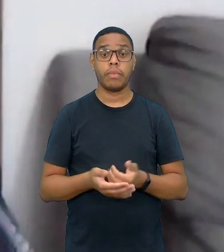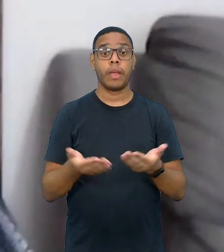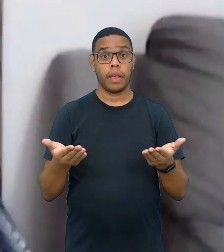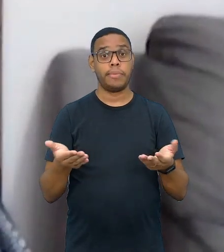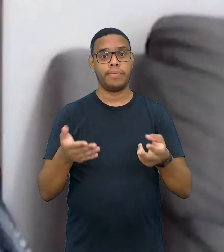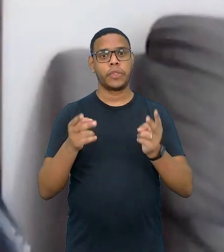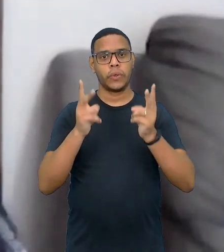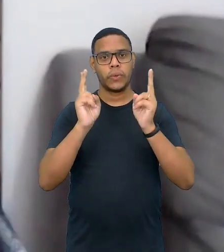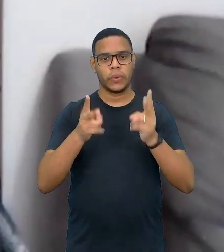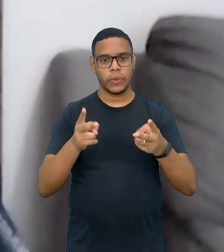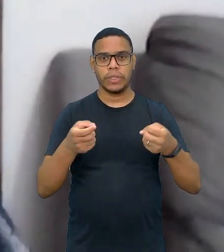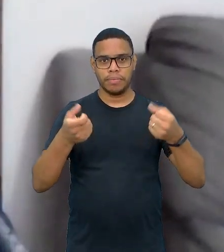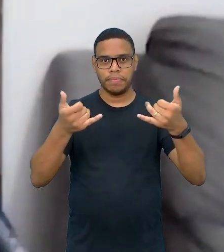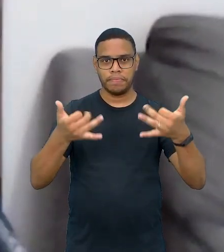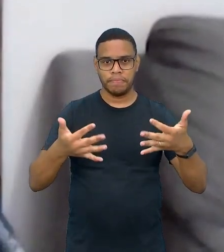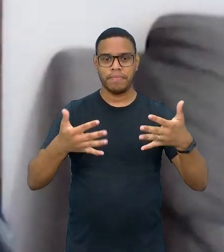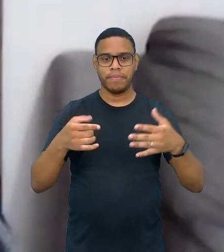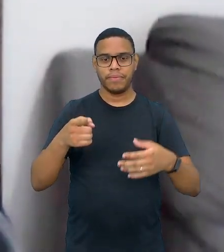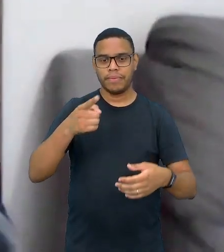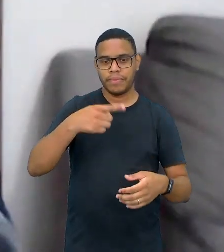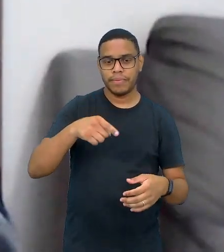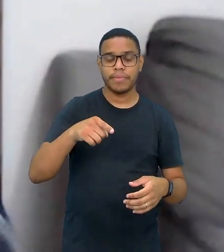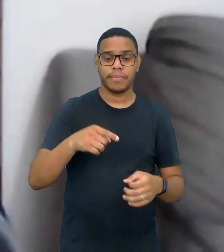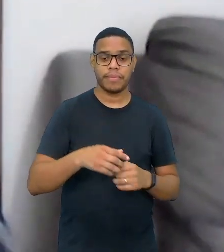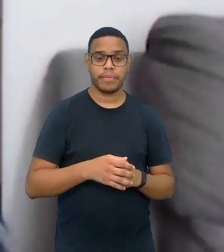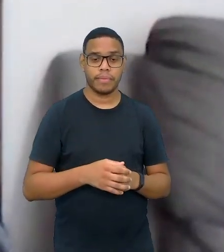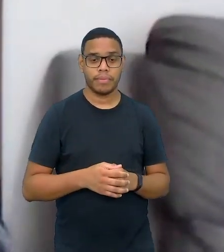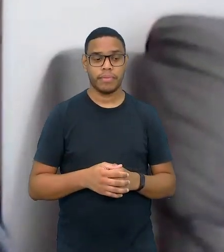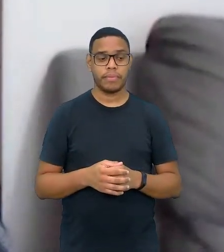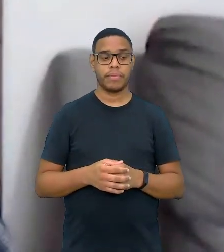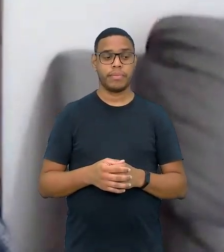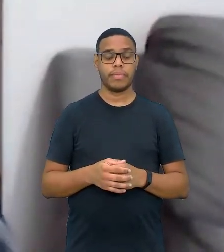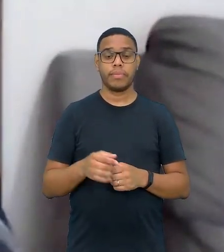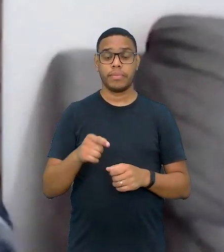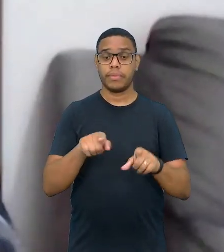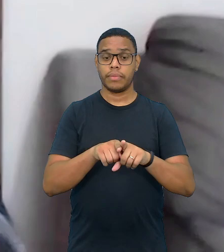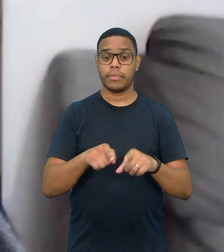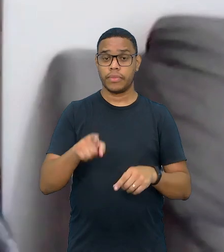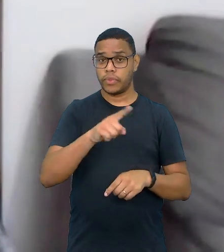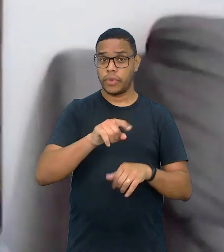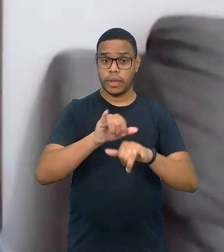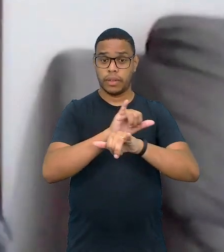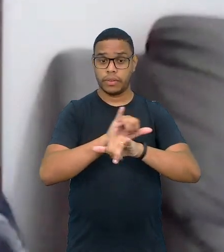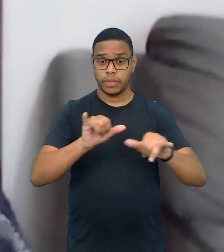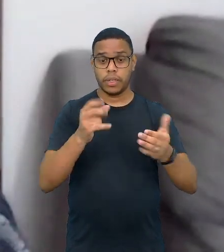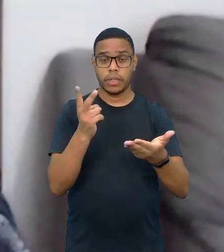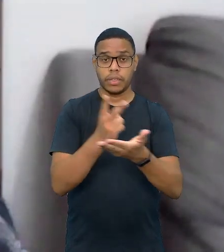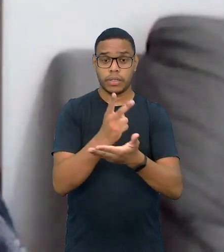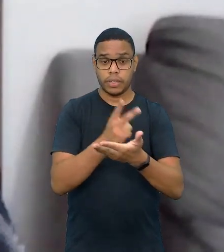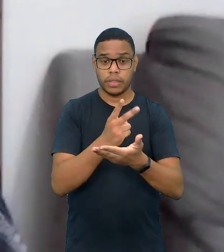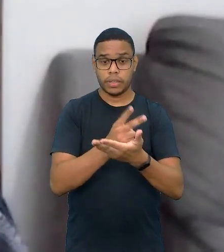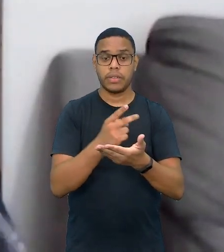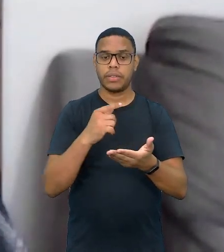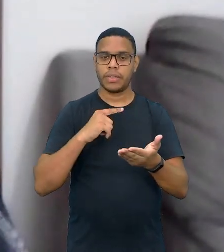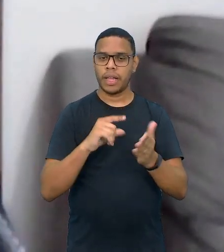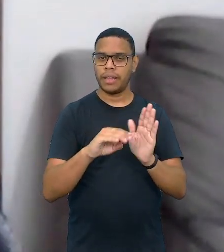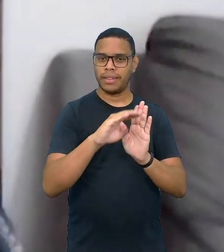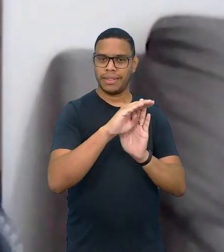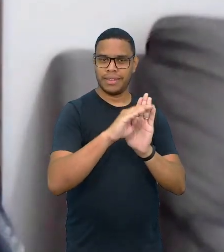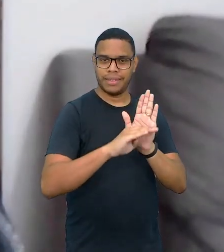voltando à nossa conversa, vocês me deem licença. Eu gostaria também de falar para vocês, eu sempre deixo um cardápio,